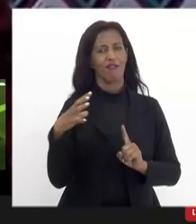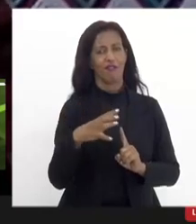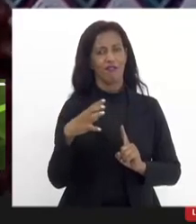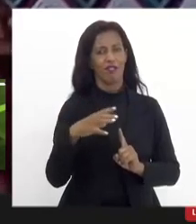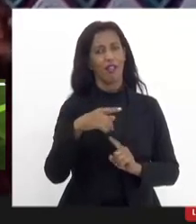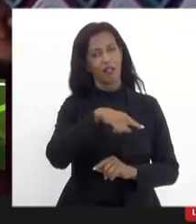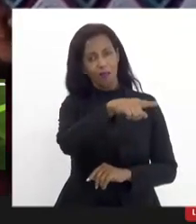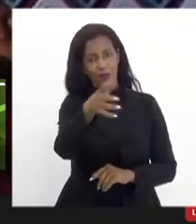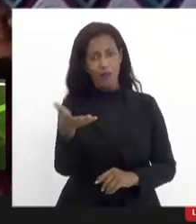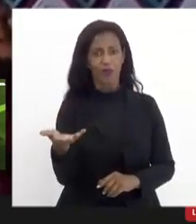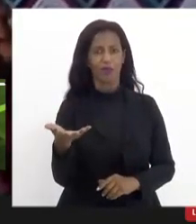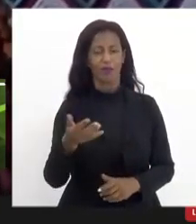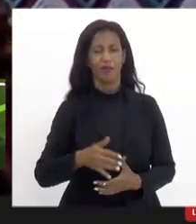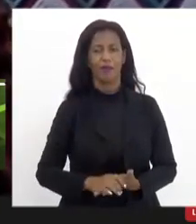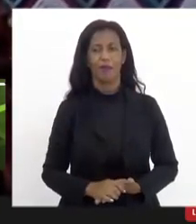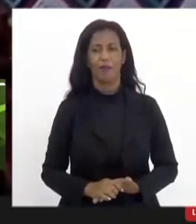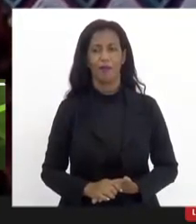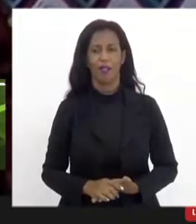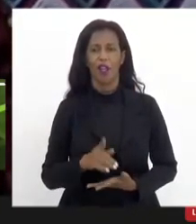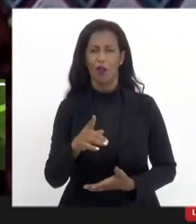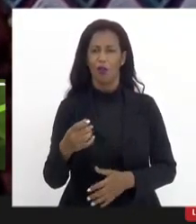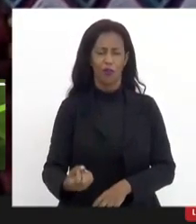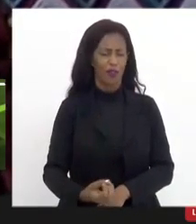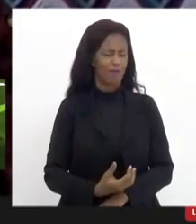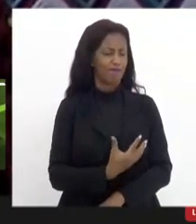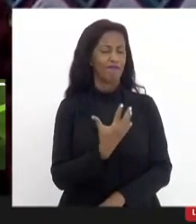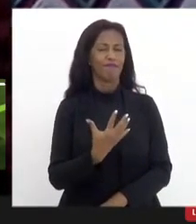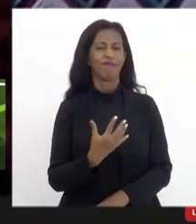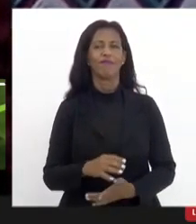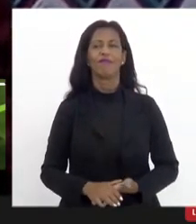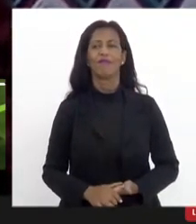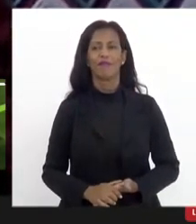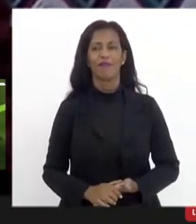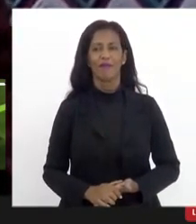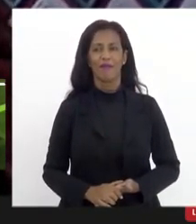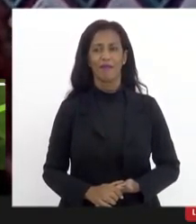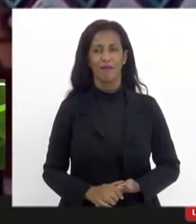por vocês, né? Foi emocionante, estou já